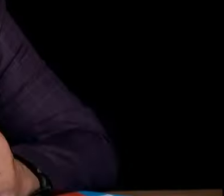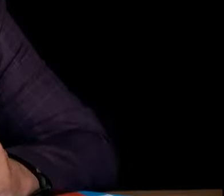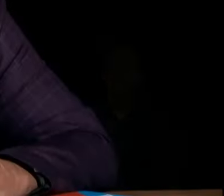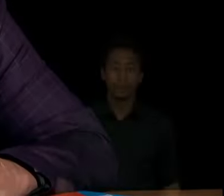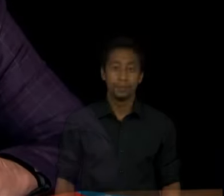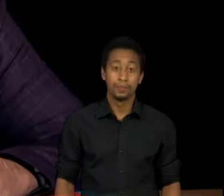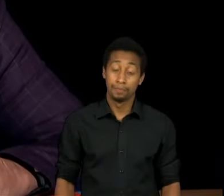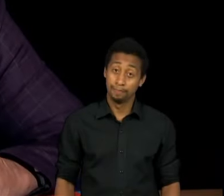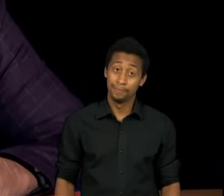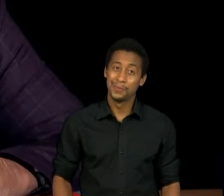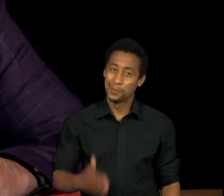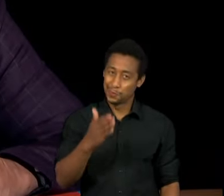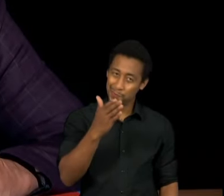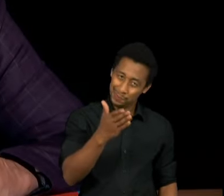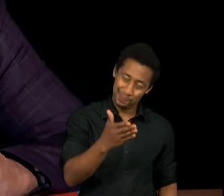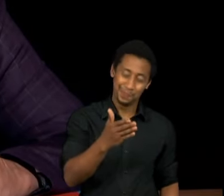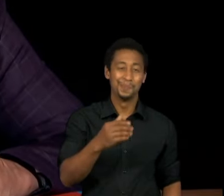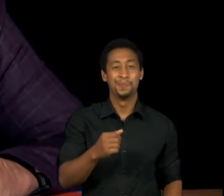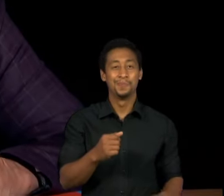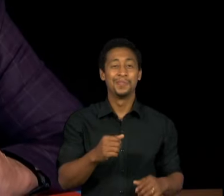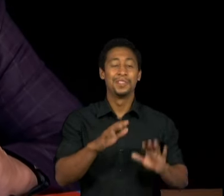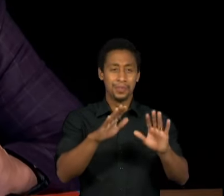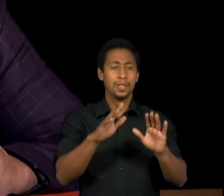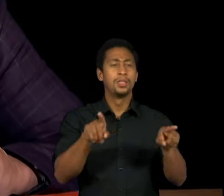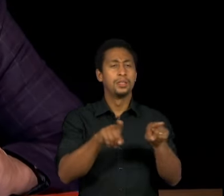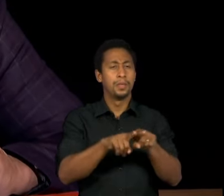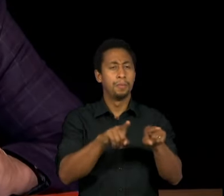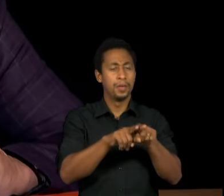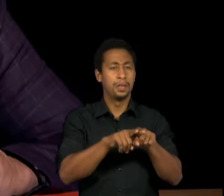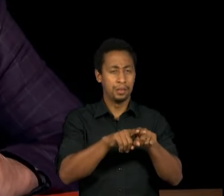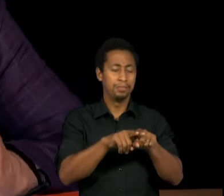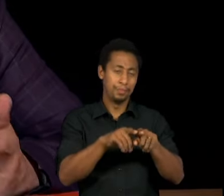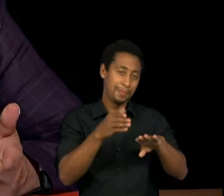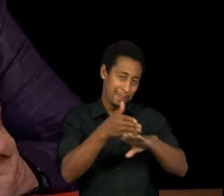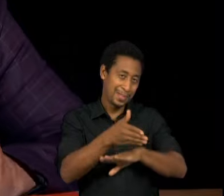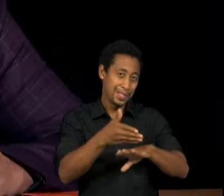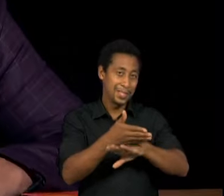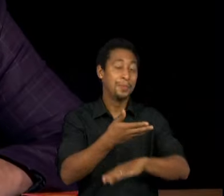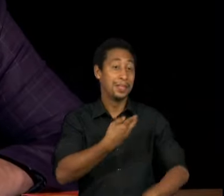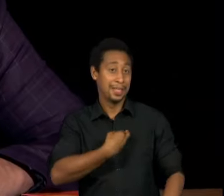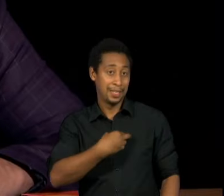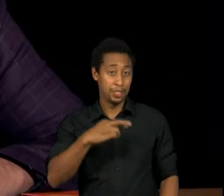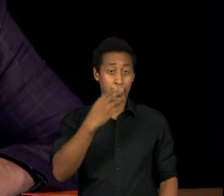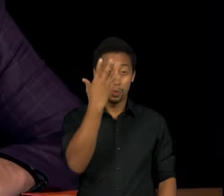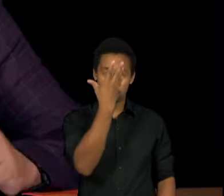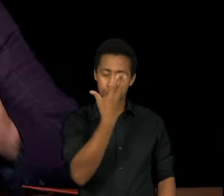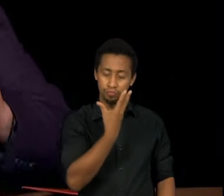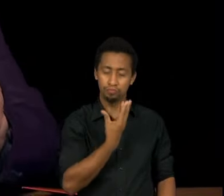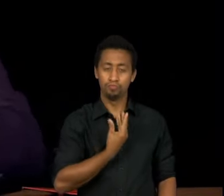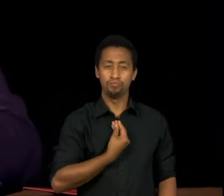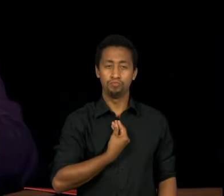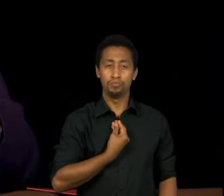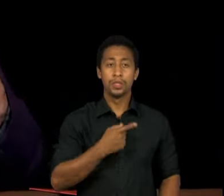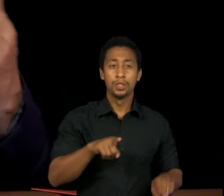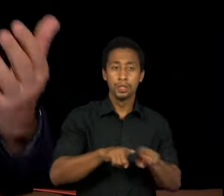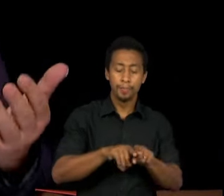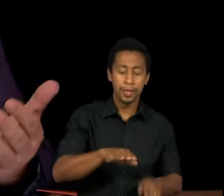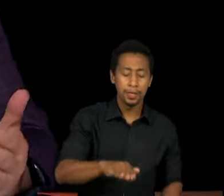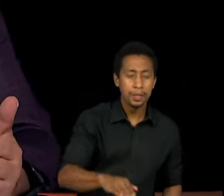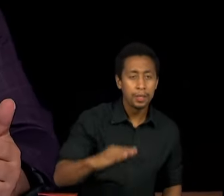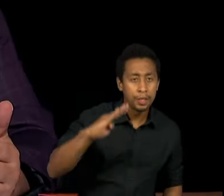você conta de passagens pelo espiritismo do seu encontro com o Candomblé evidentemente até de uma experiência